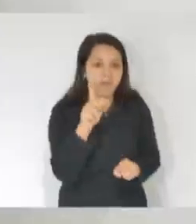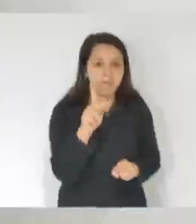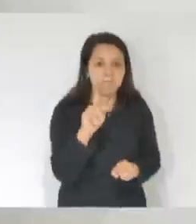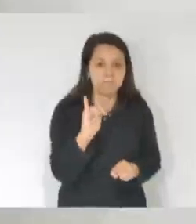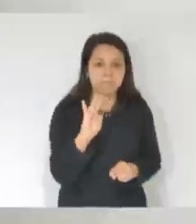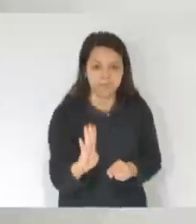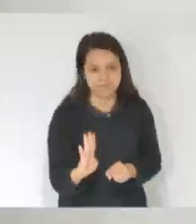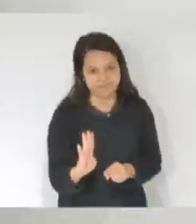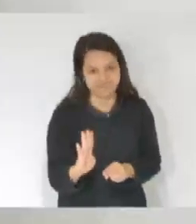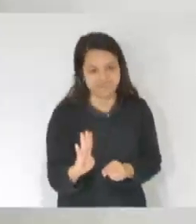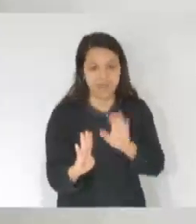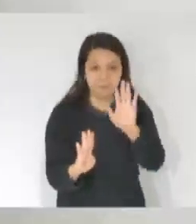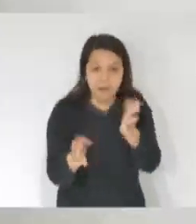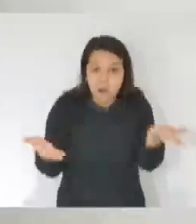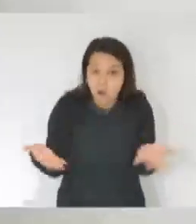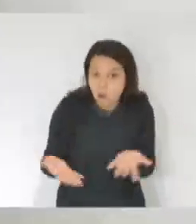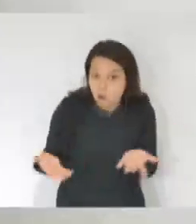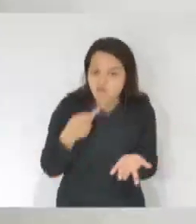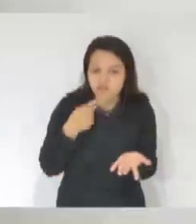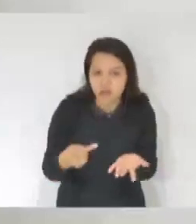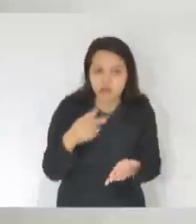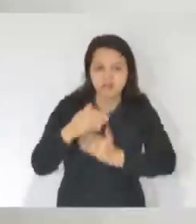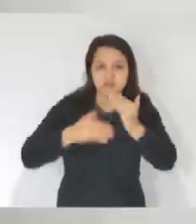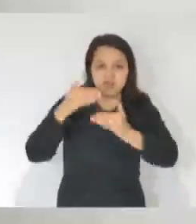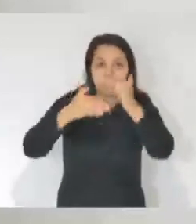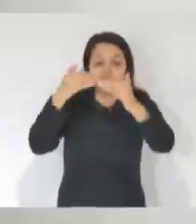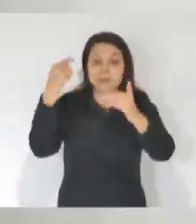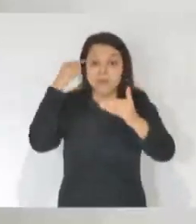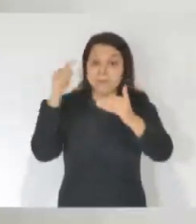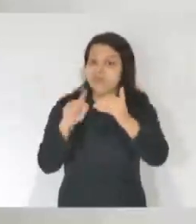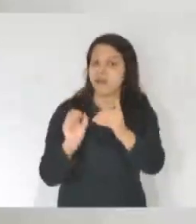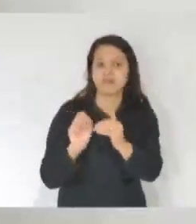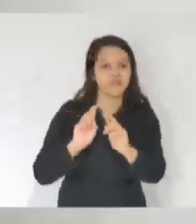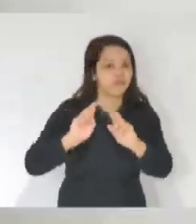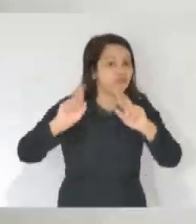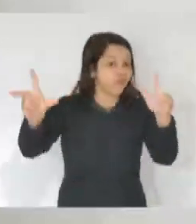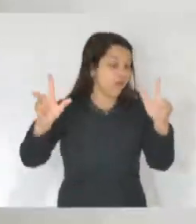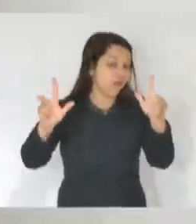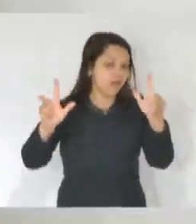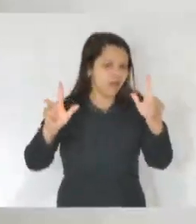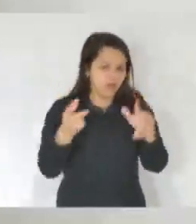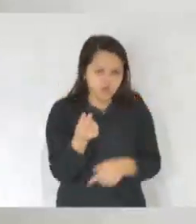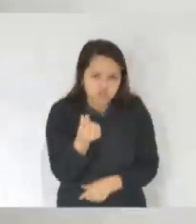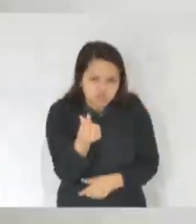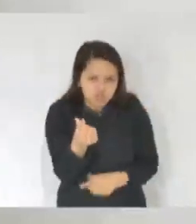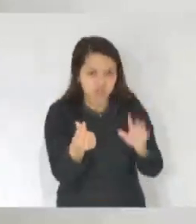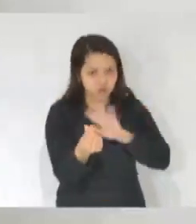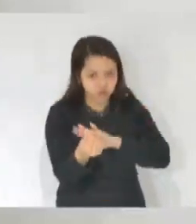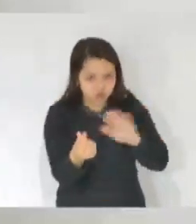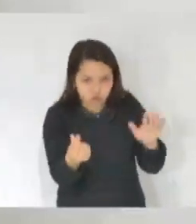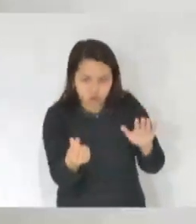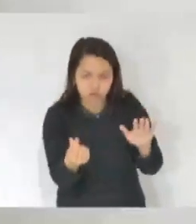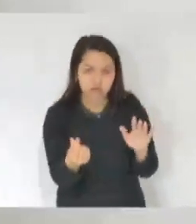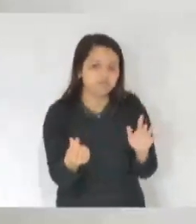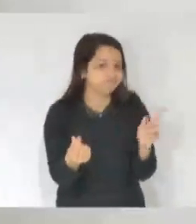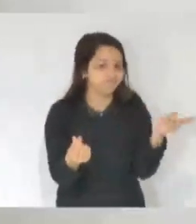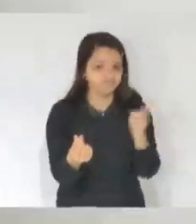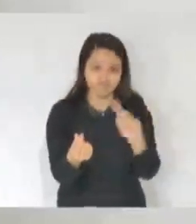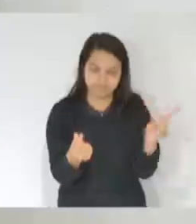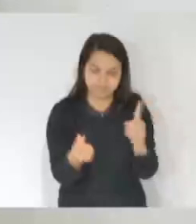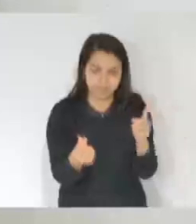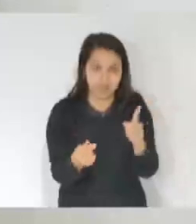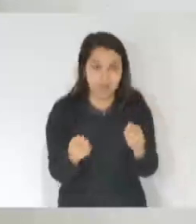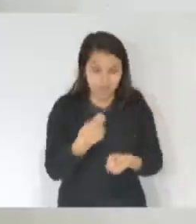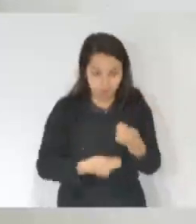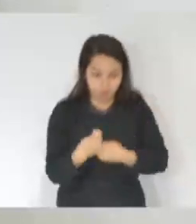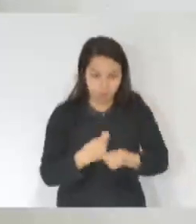desenvolvimento, nós precisamos pensar além. Não é só o dinheiro que nos define, não é só o desenvolvimento econômico que nos